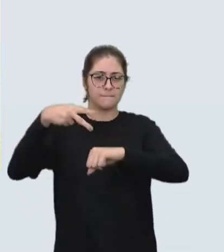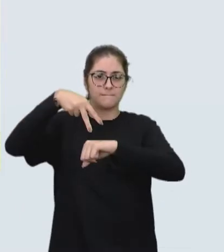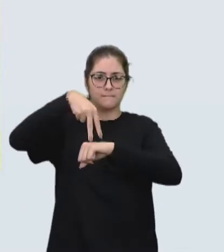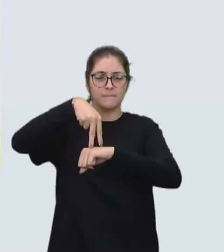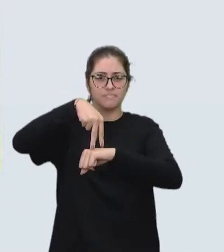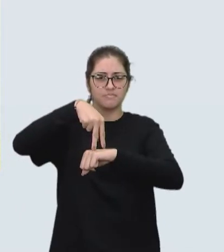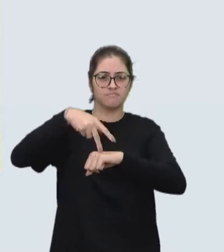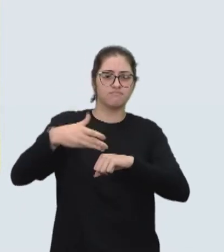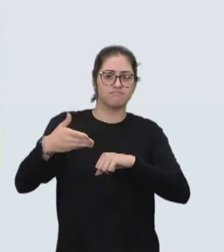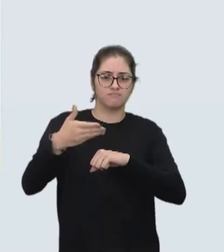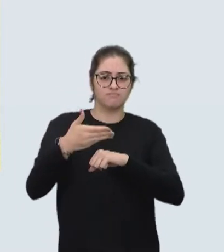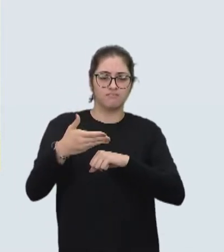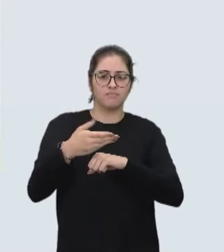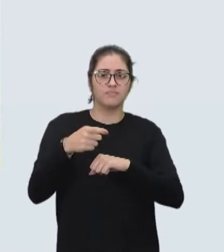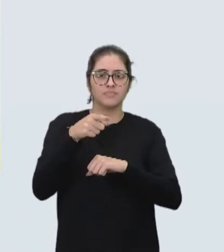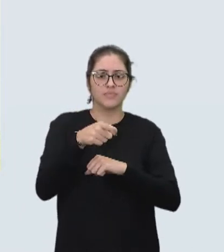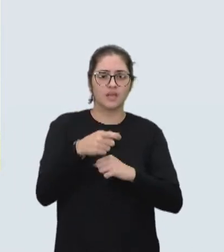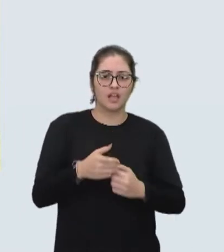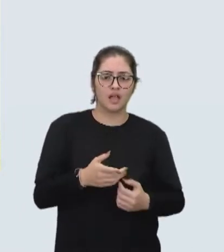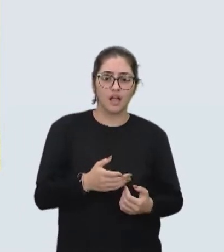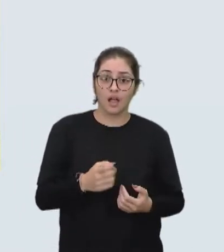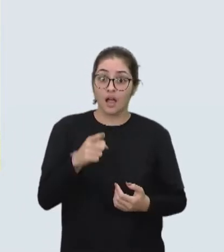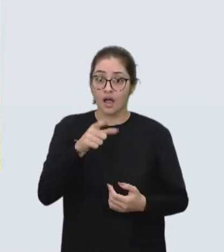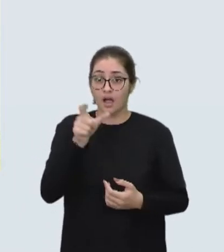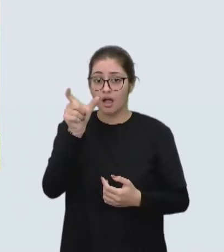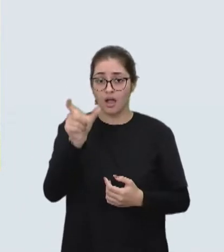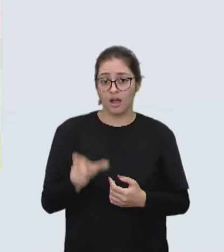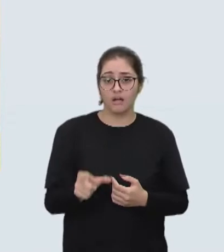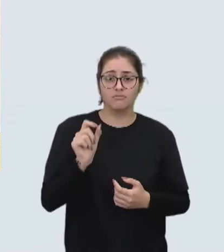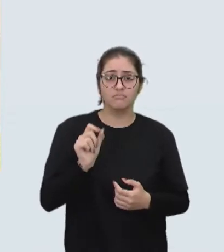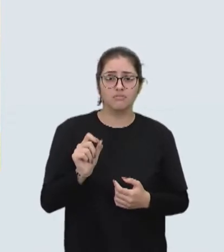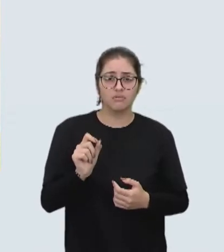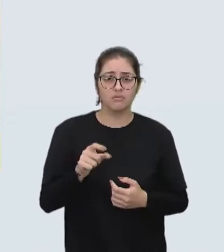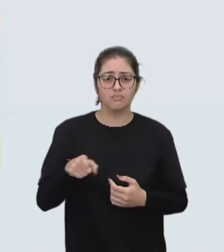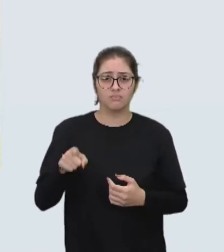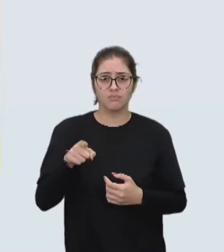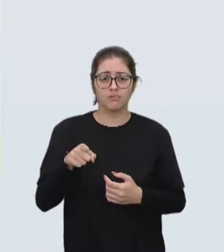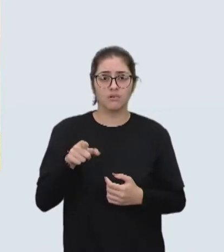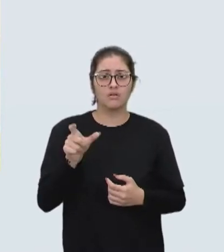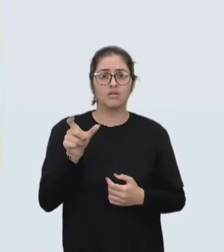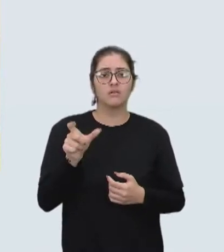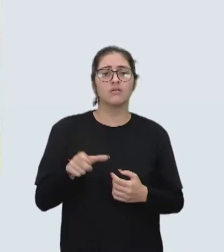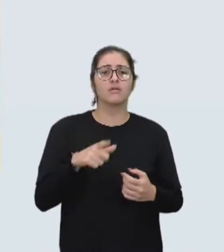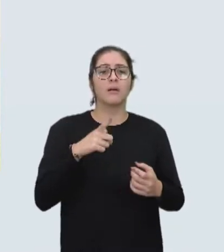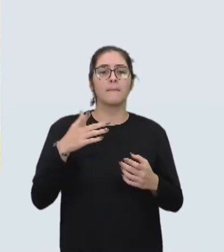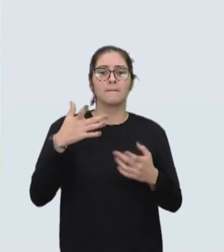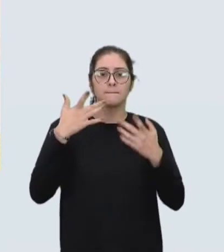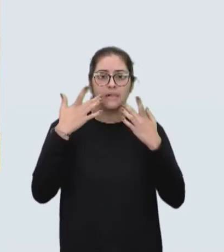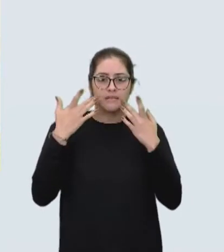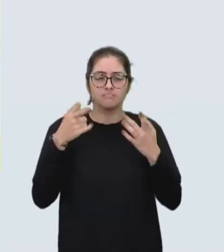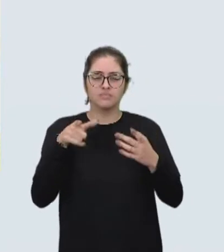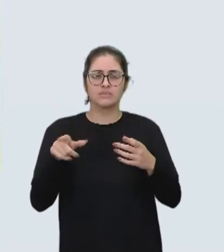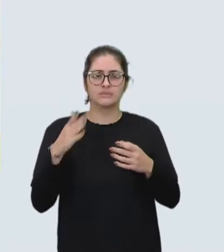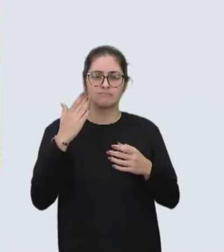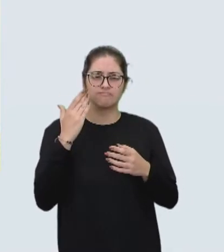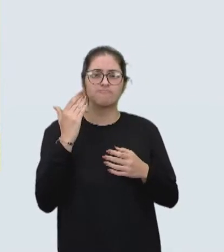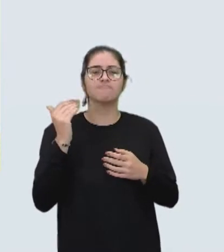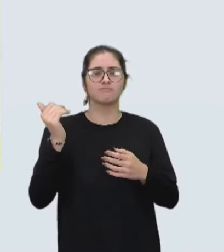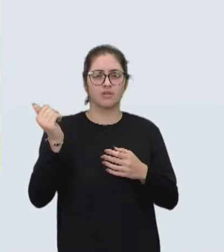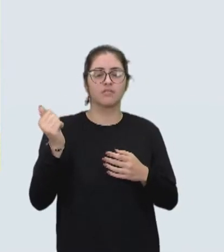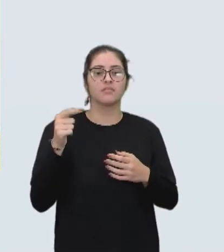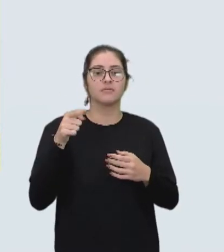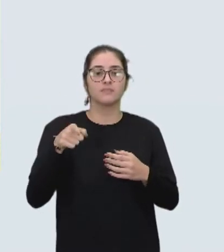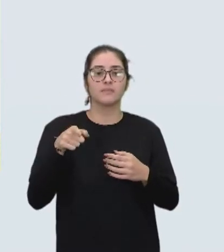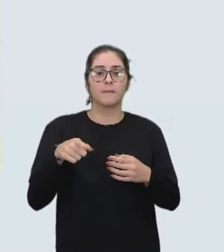nesse local. E com quem? Com um dos protagonistas desses eventos, desses acontecimentos que nós temos aqui dentro do Teatro Municipal. Eu estou